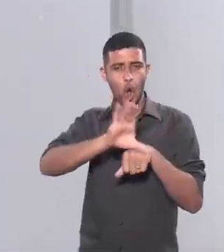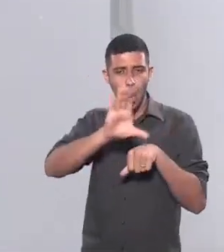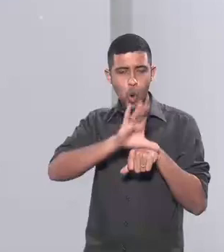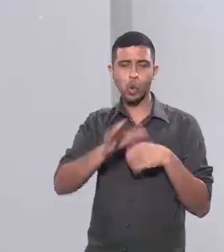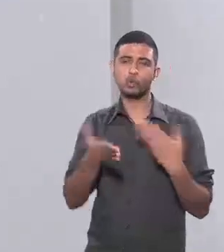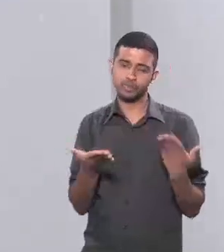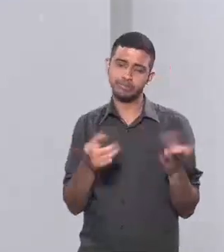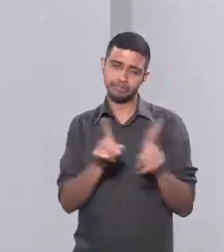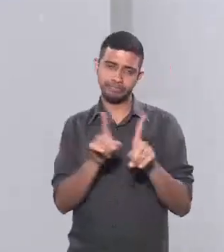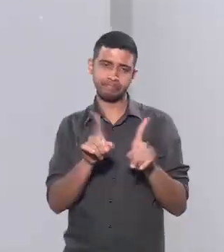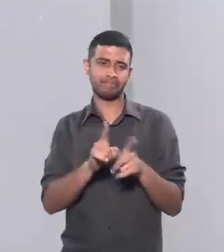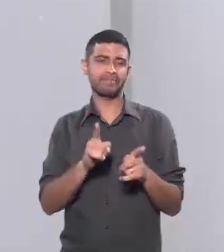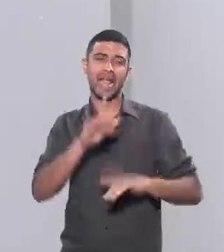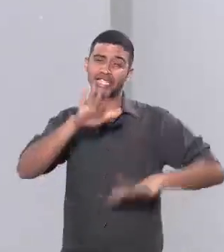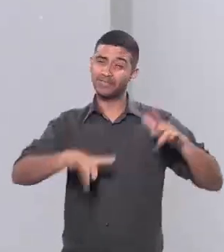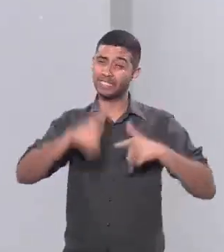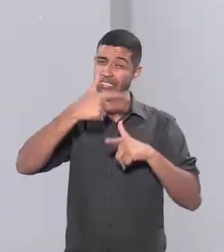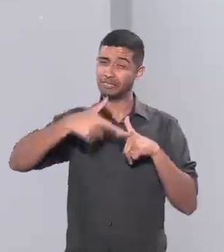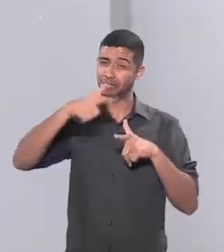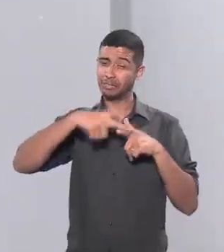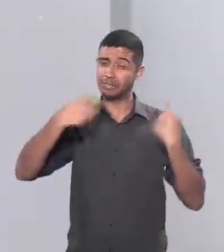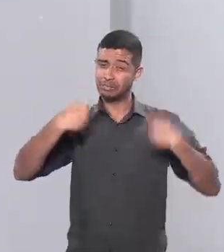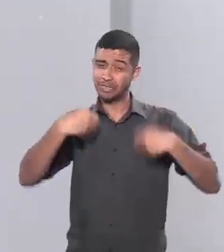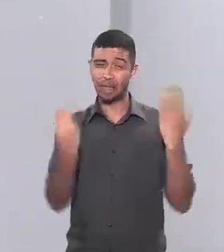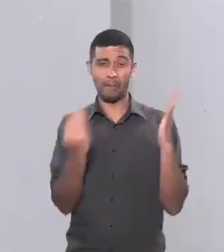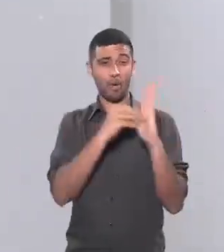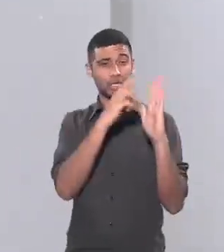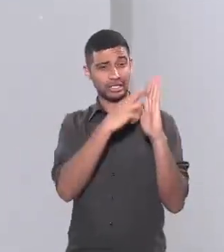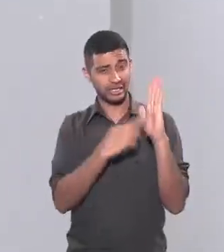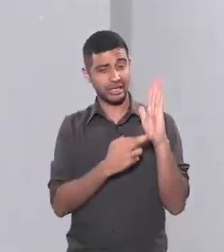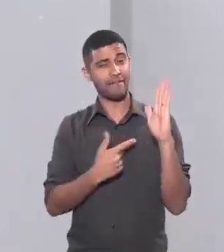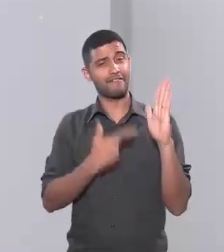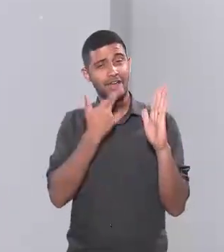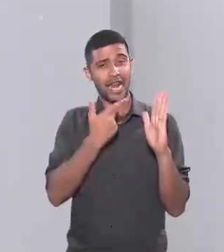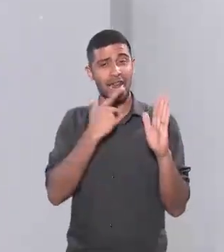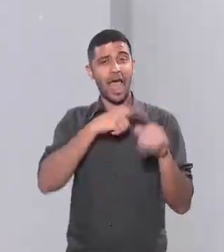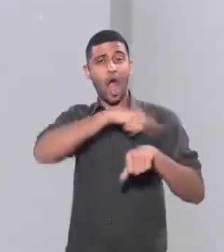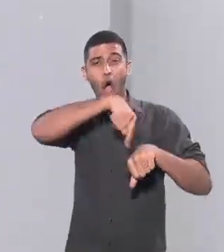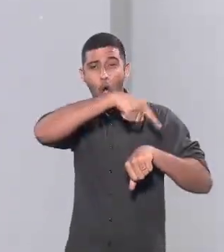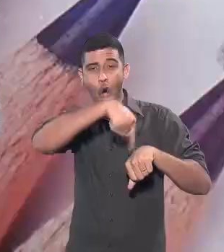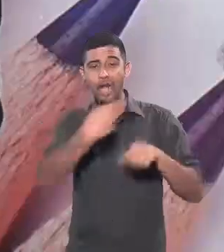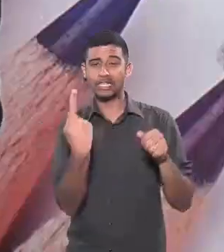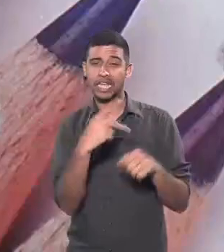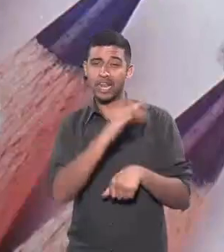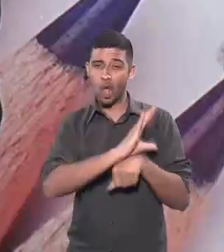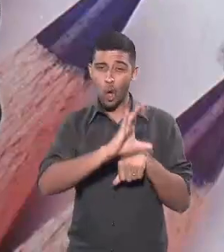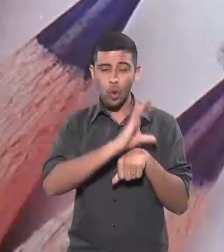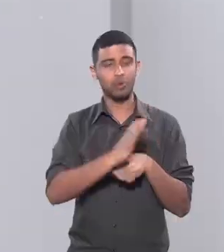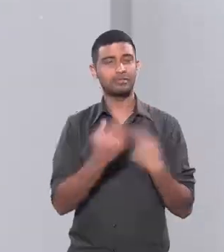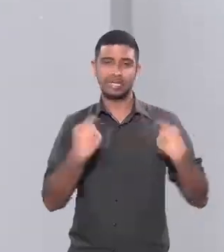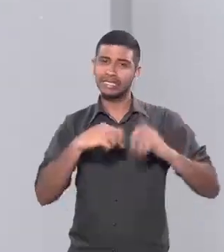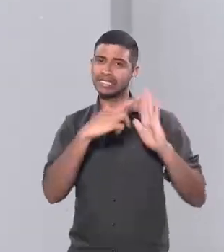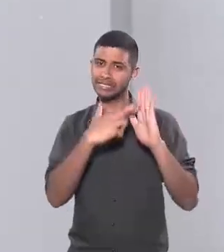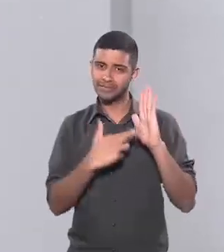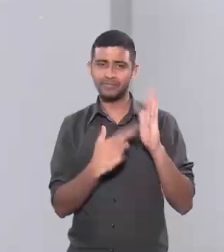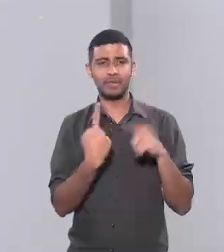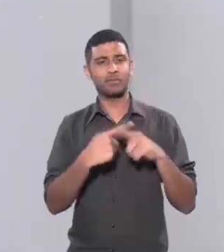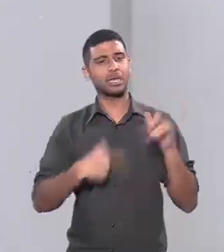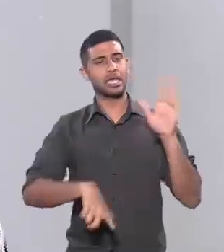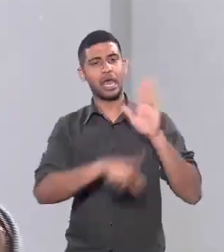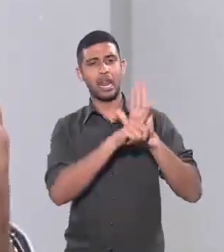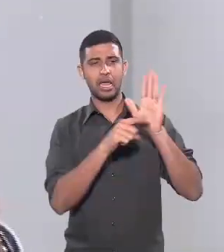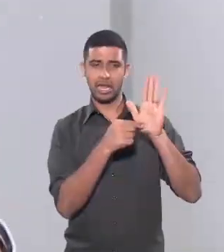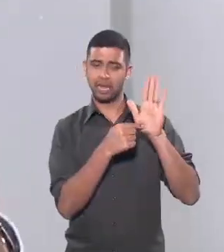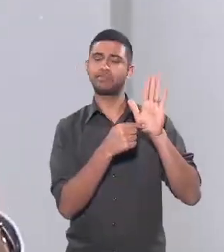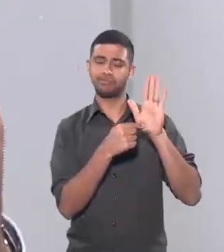do curso também, não é? Então, esse é um problema que precisa ser regulamentado, a questão da carga horária do curso. Há uma necessidade de regulamentação, porque a